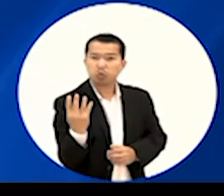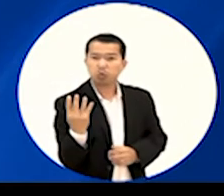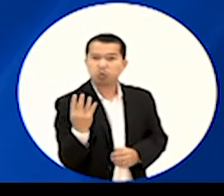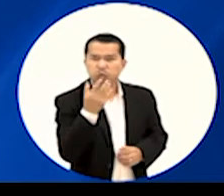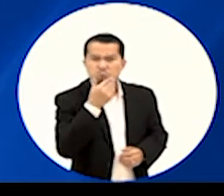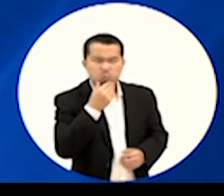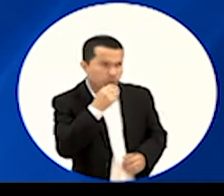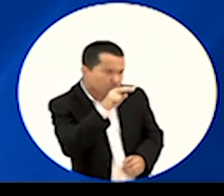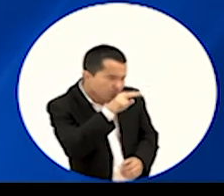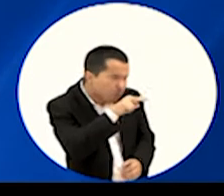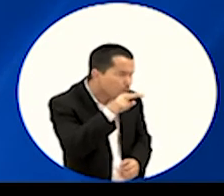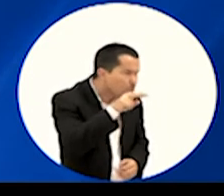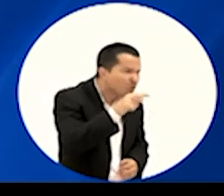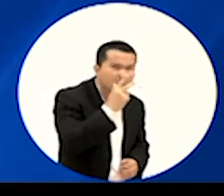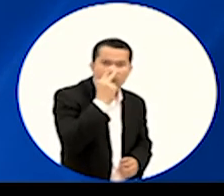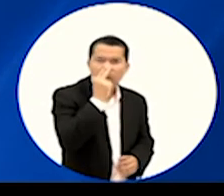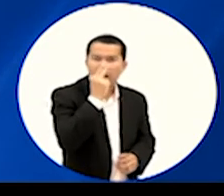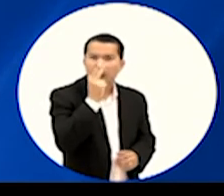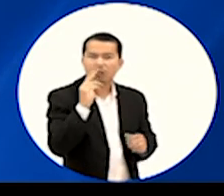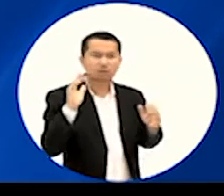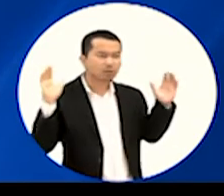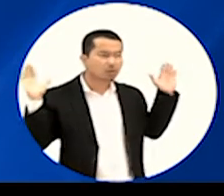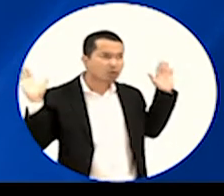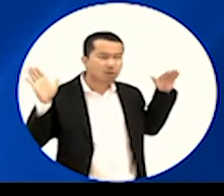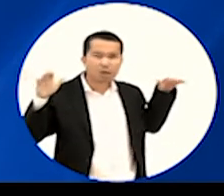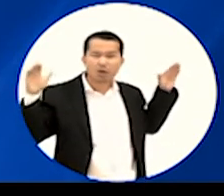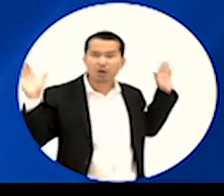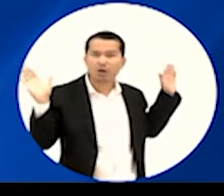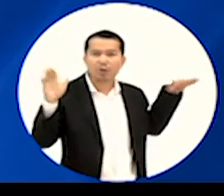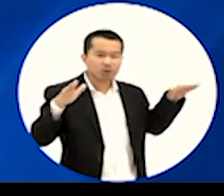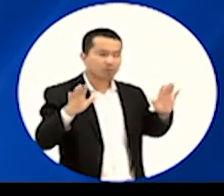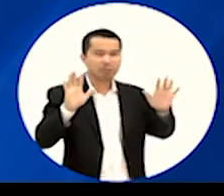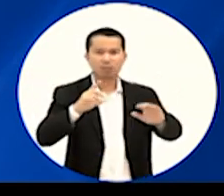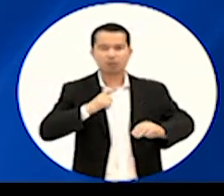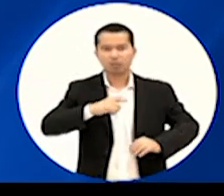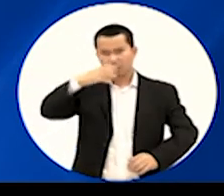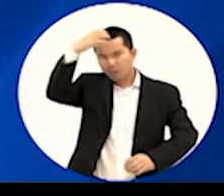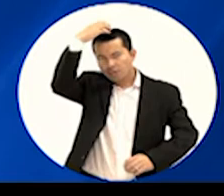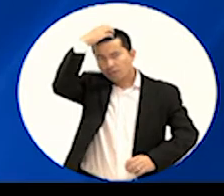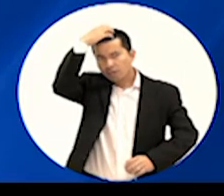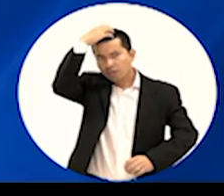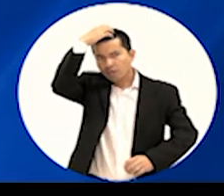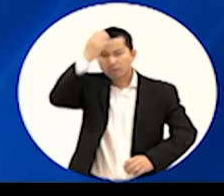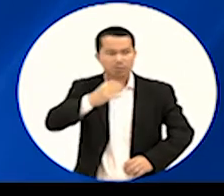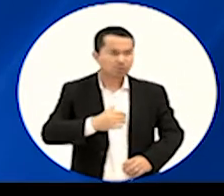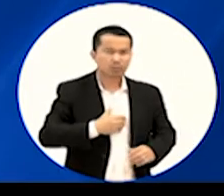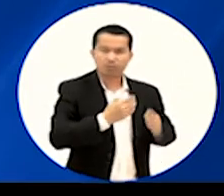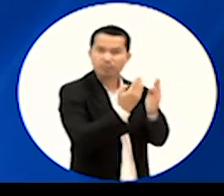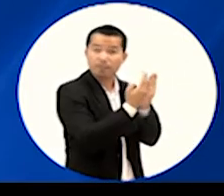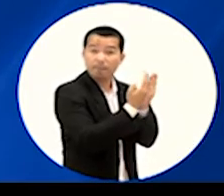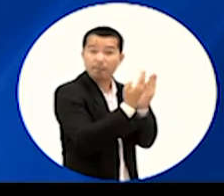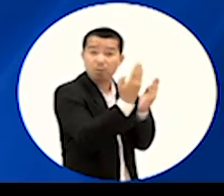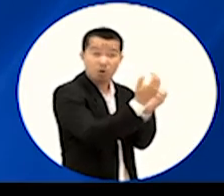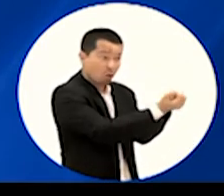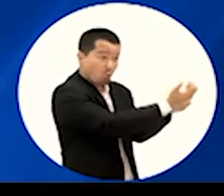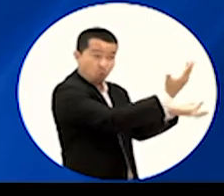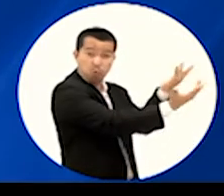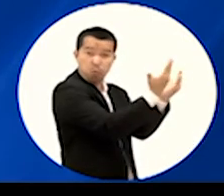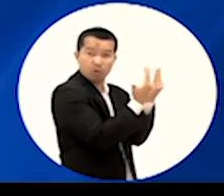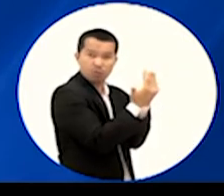nada, e o 4º homem parece um anjo. E aí o rei chegou perto da porta da fornalha e